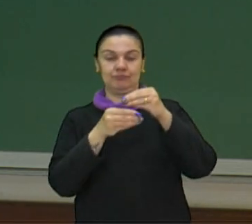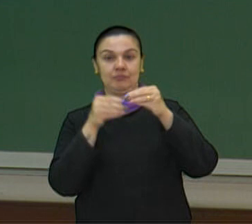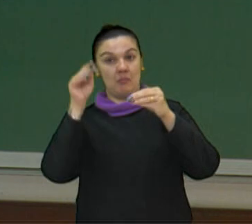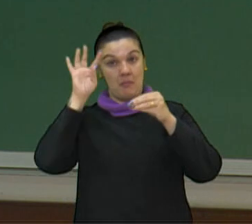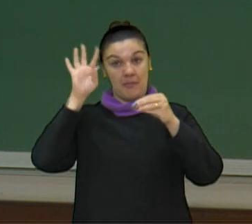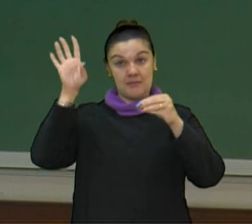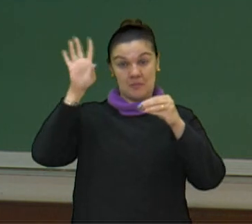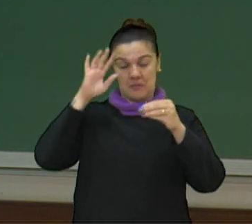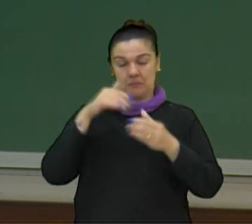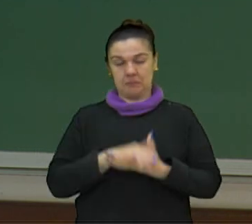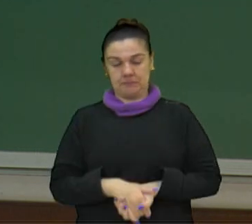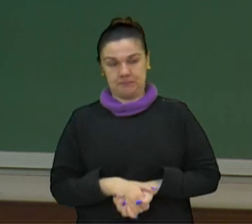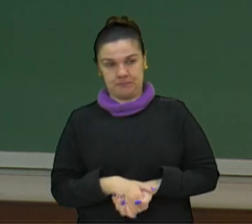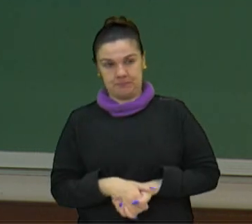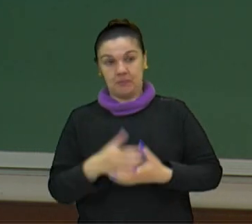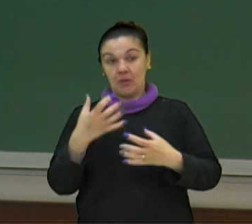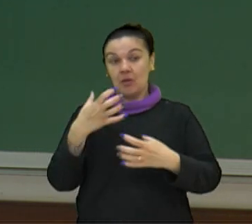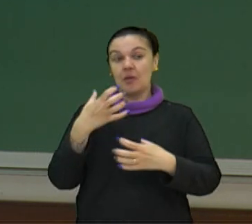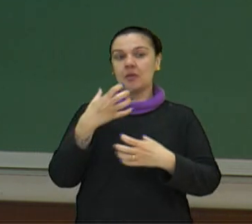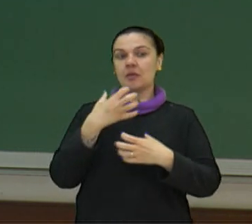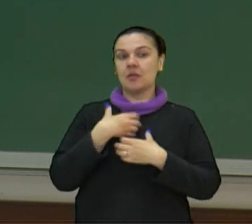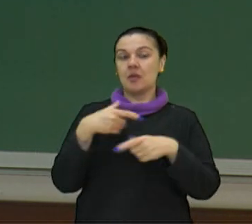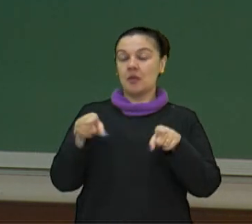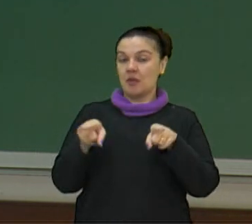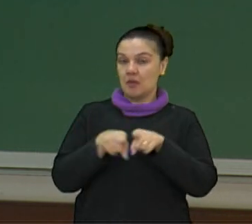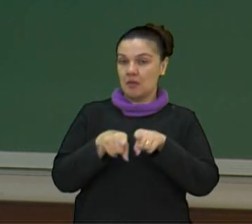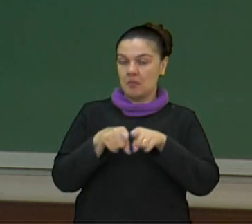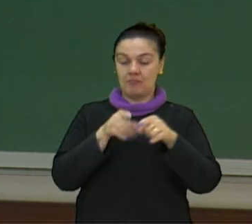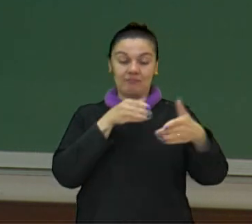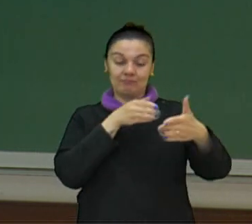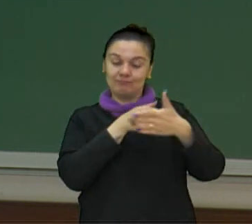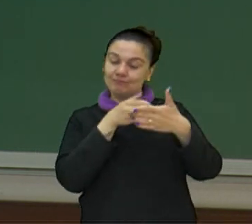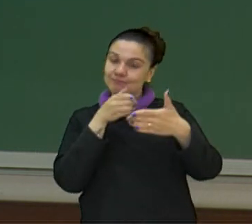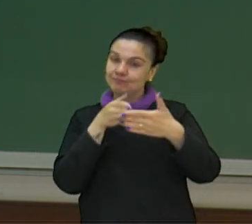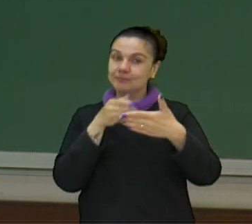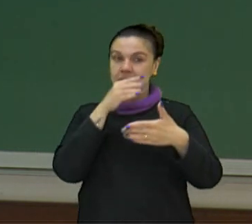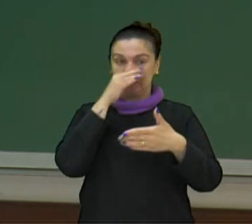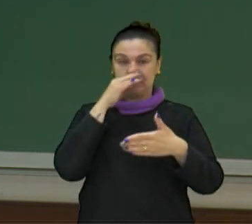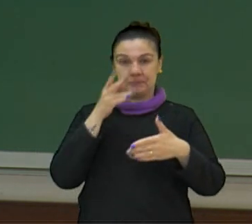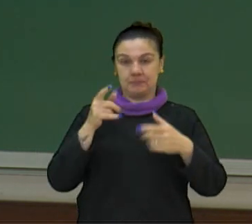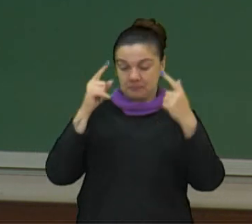pensamento. E existem os modos finitos